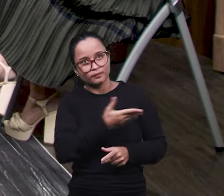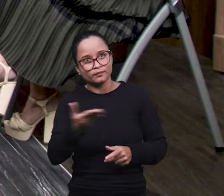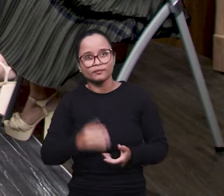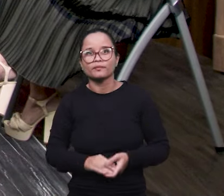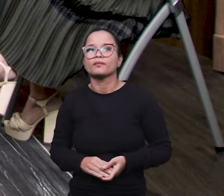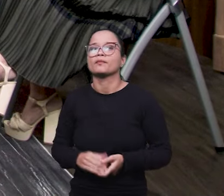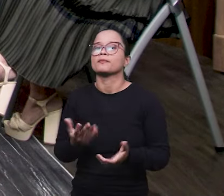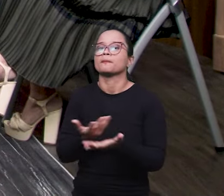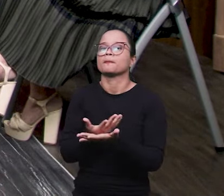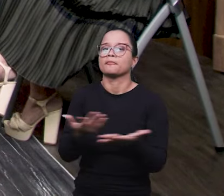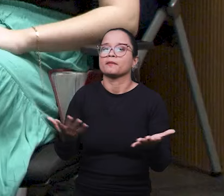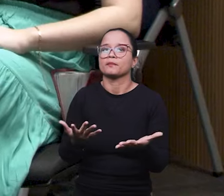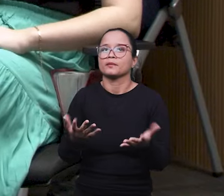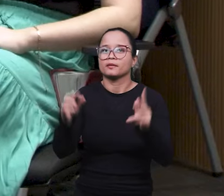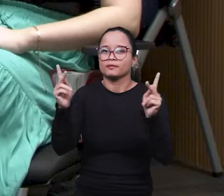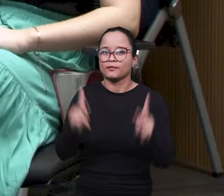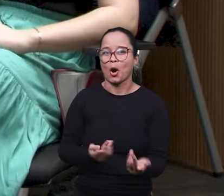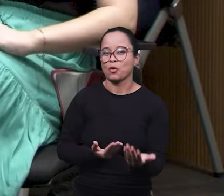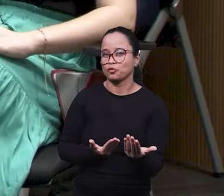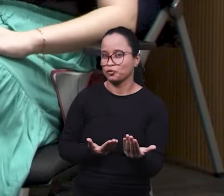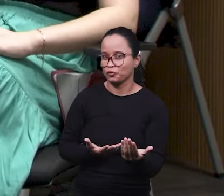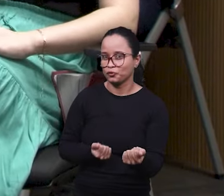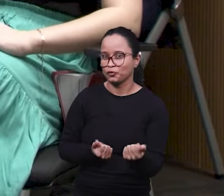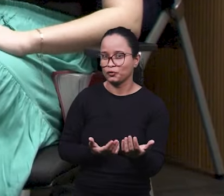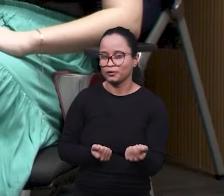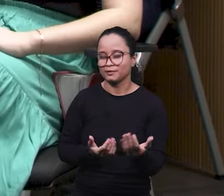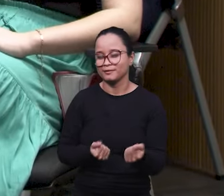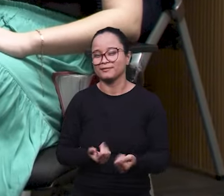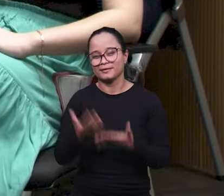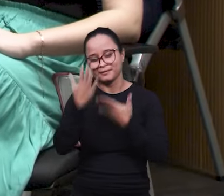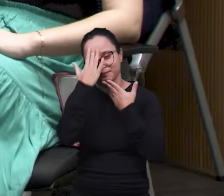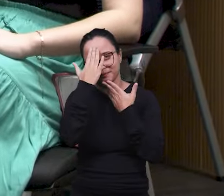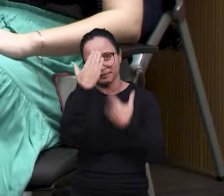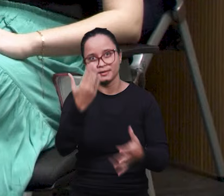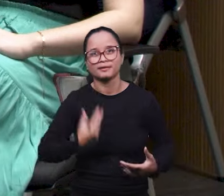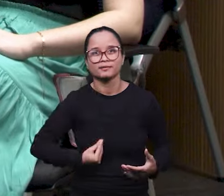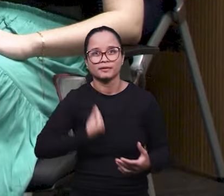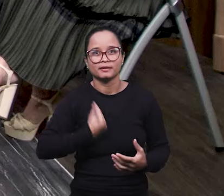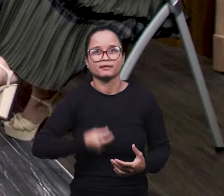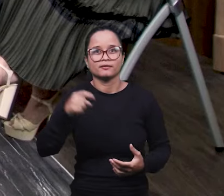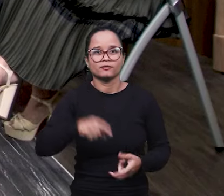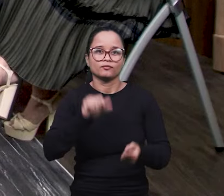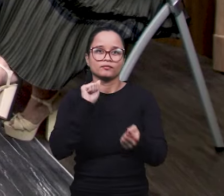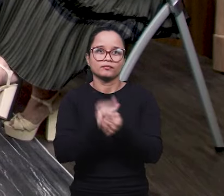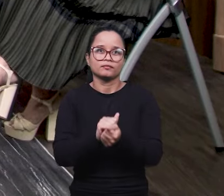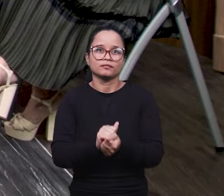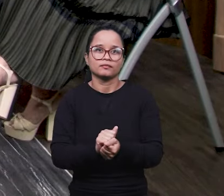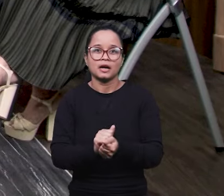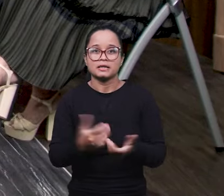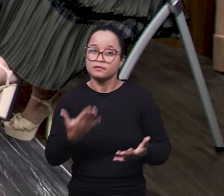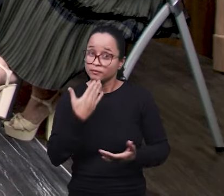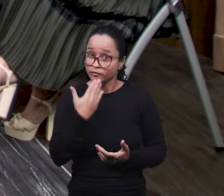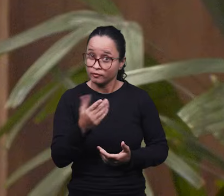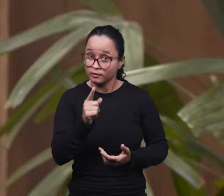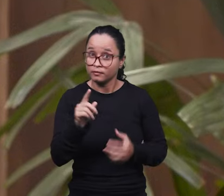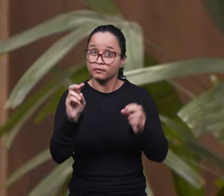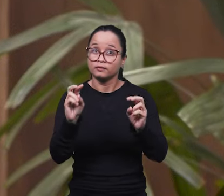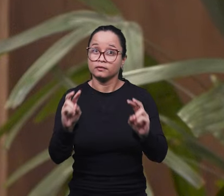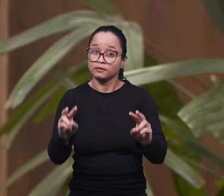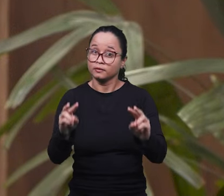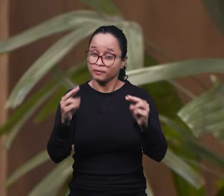do Senhor aos nossos jovens obrigada por estarem aqui conosco E pedimos a você que